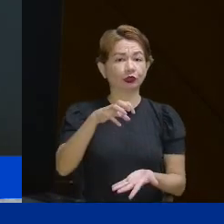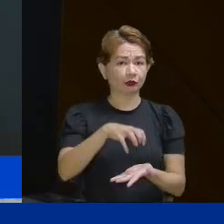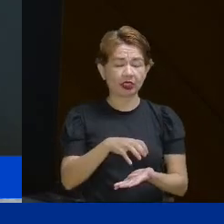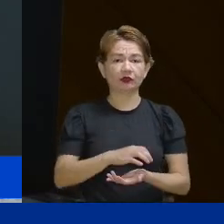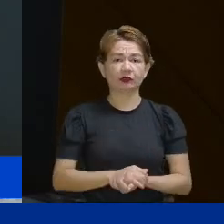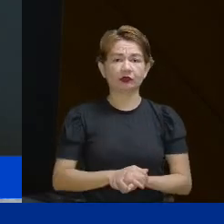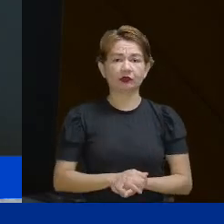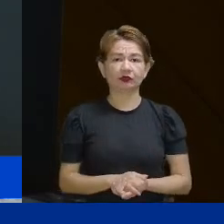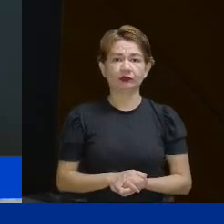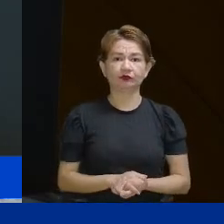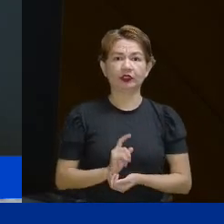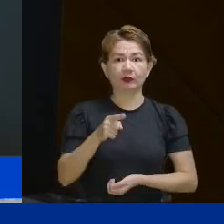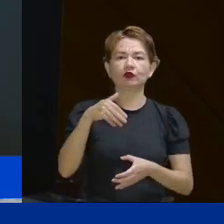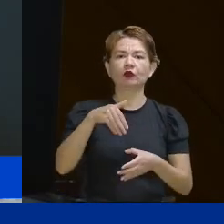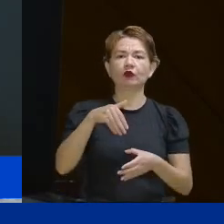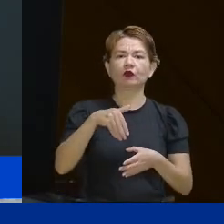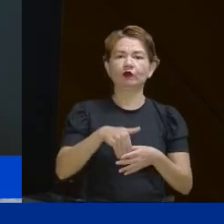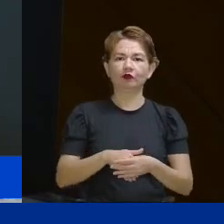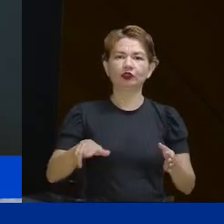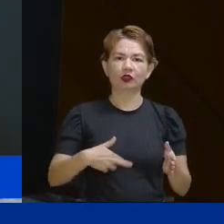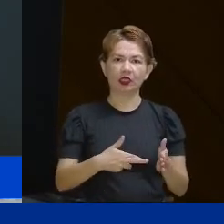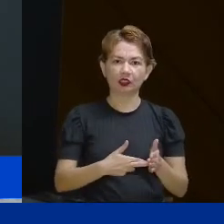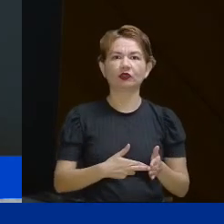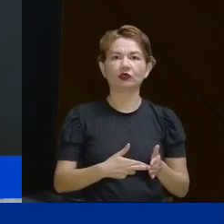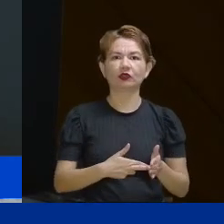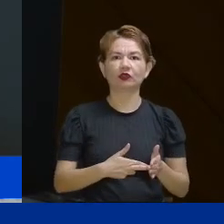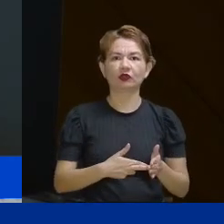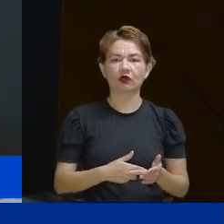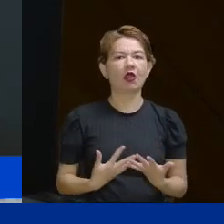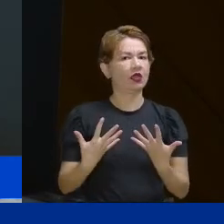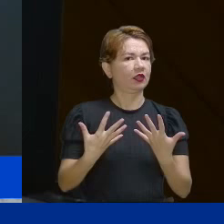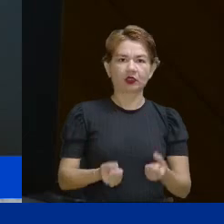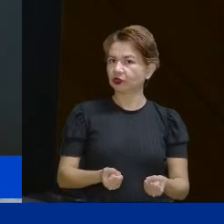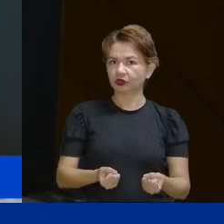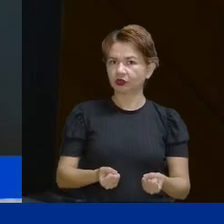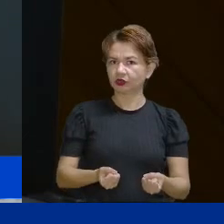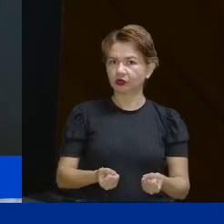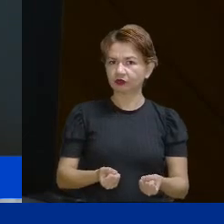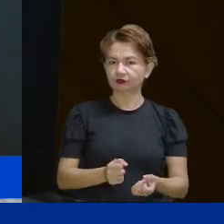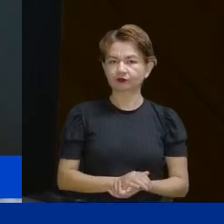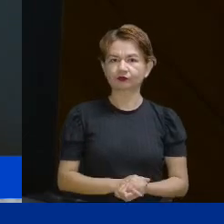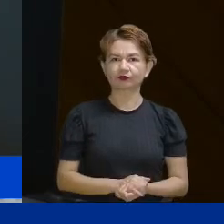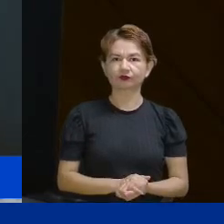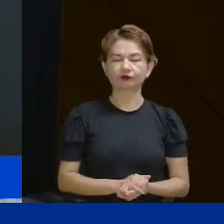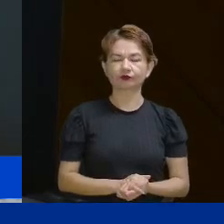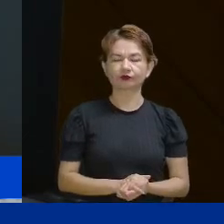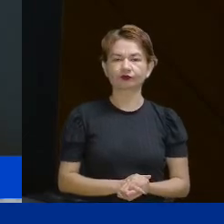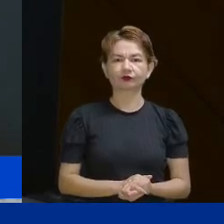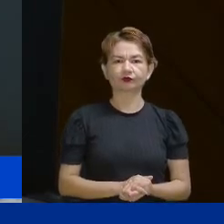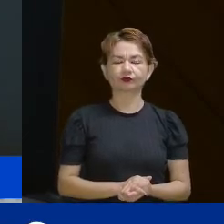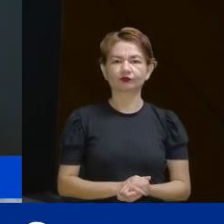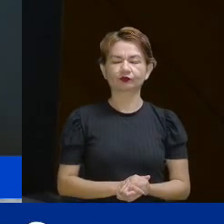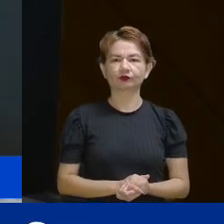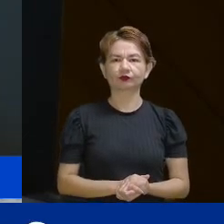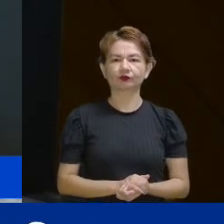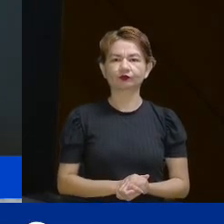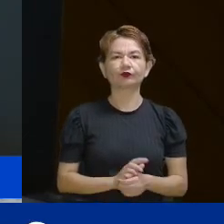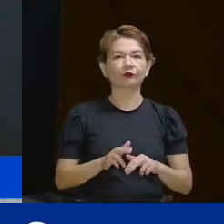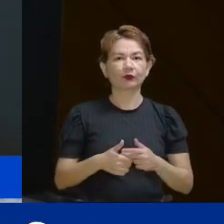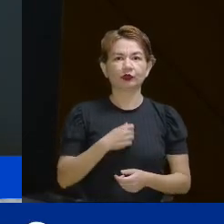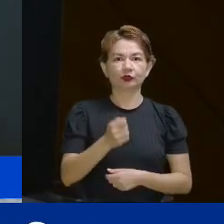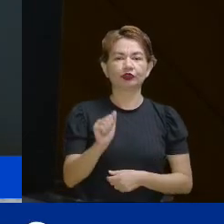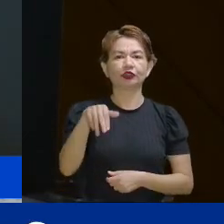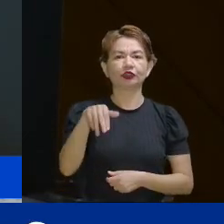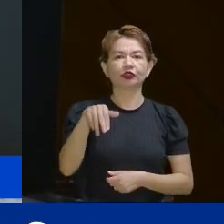mérito, após o voto do relator rejeitando-os no que foi acompanhado pelo juiz